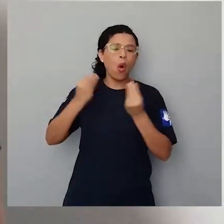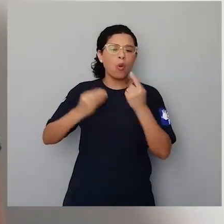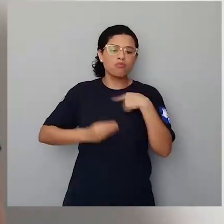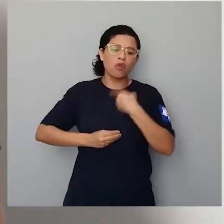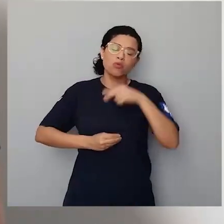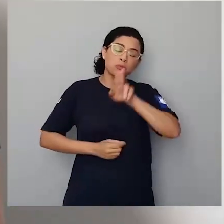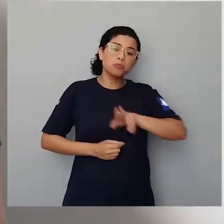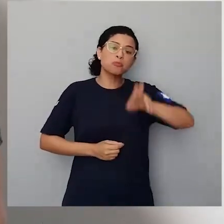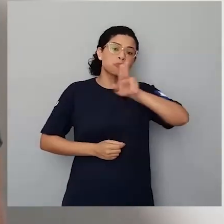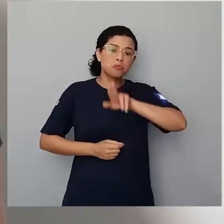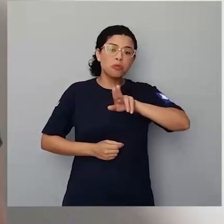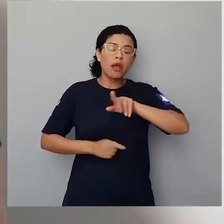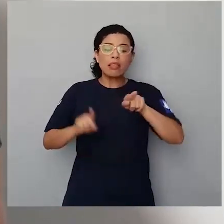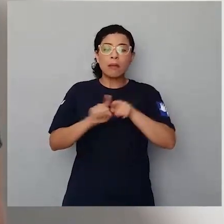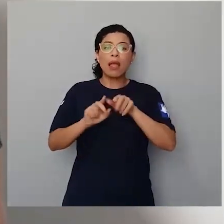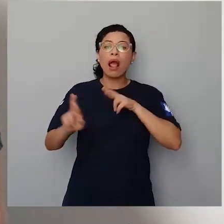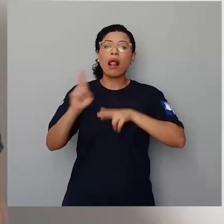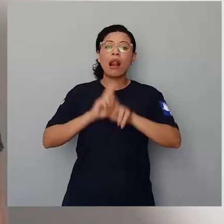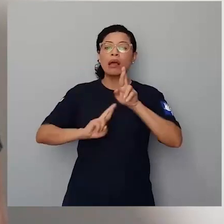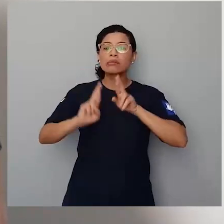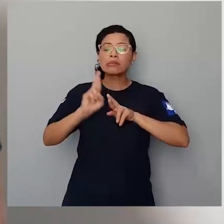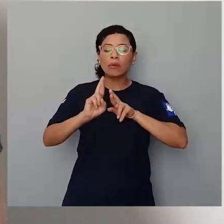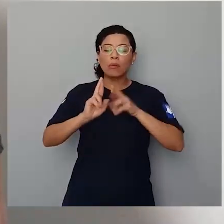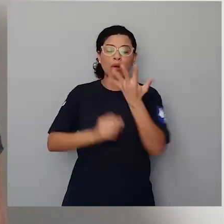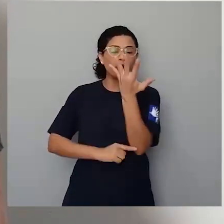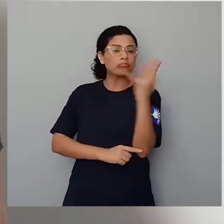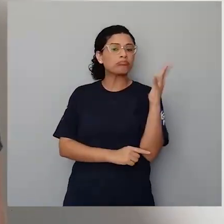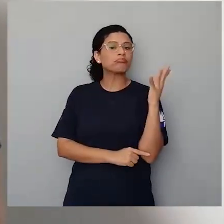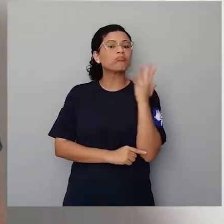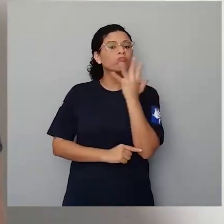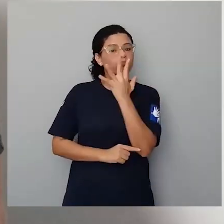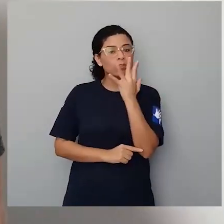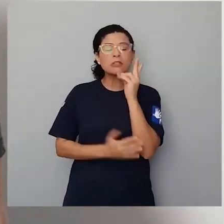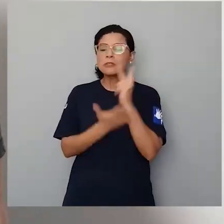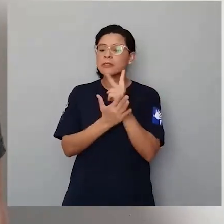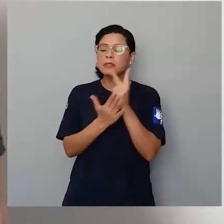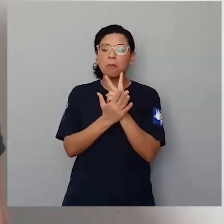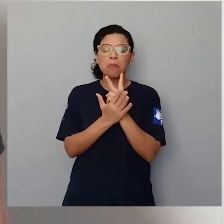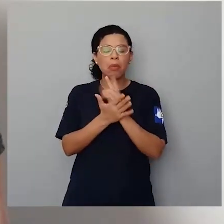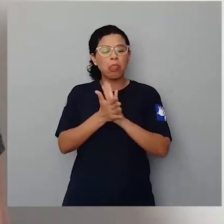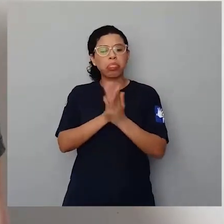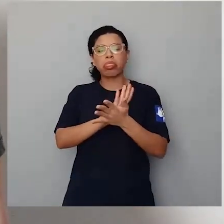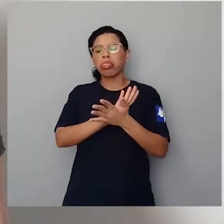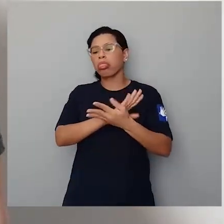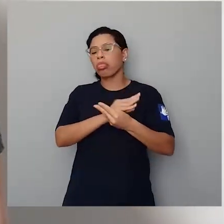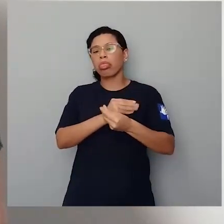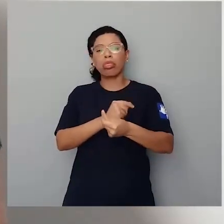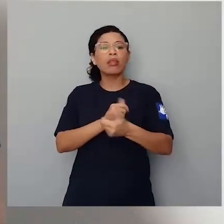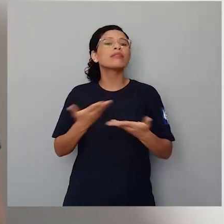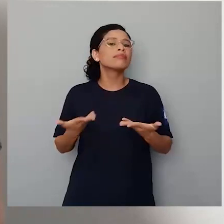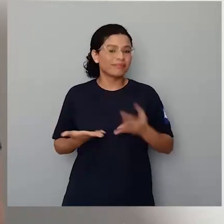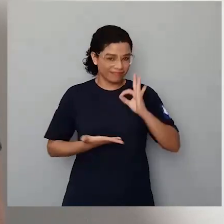nosso consumo, a nossa relação com a natureza, que está cada vez aí mais sendo